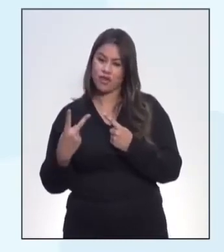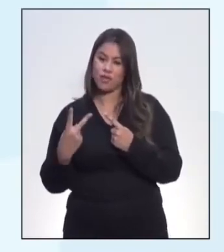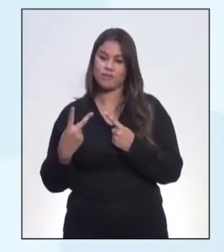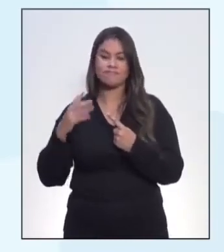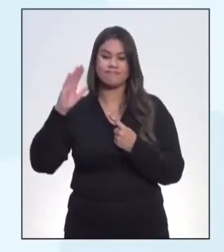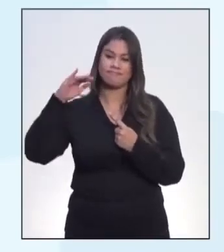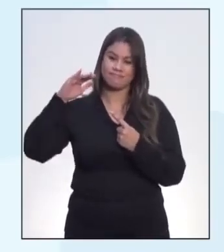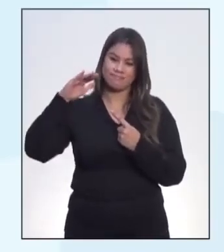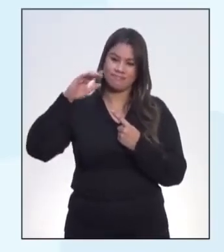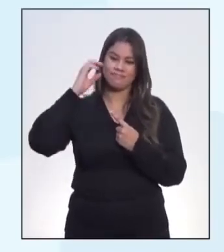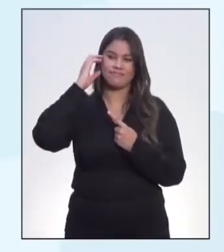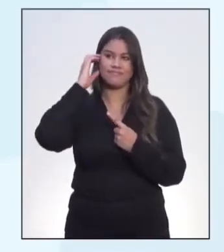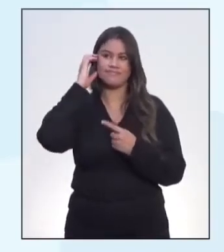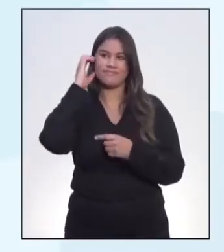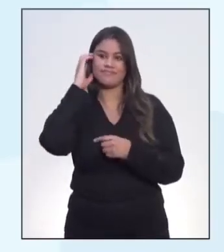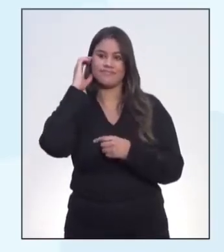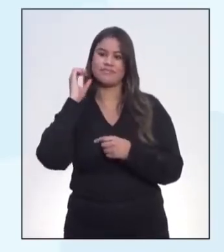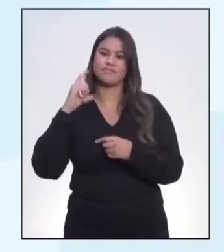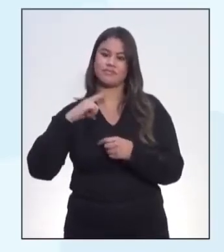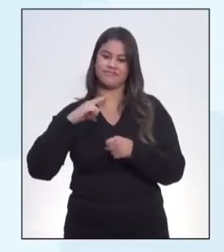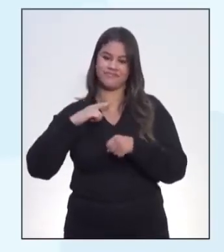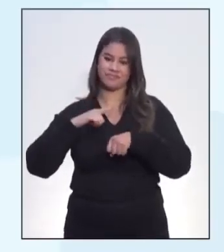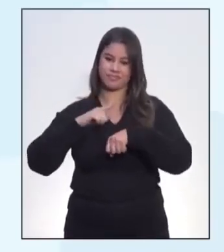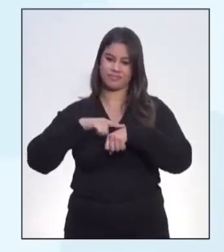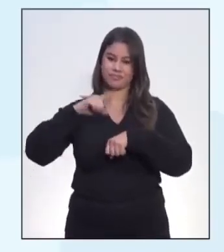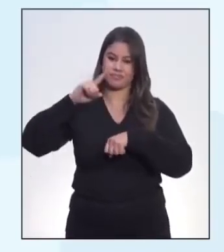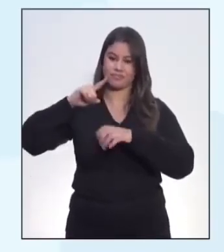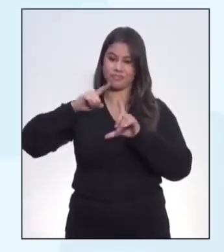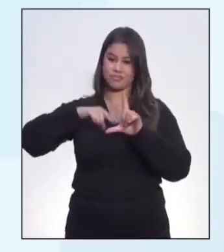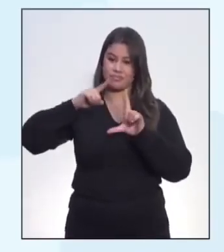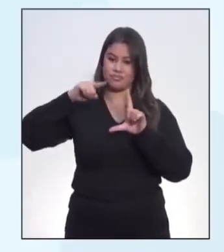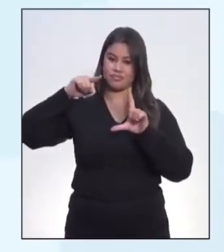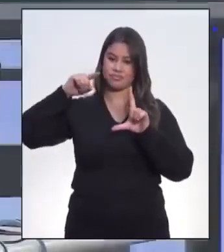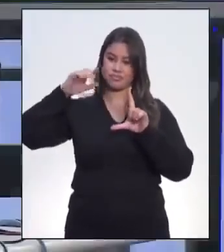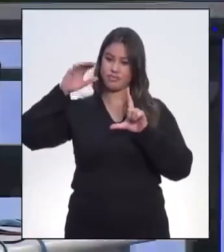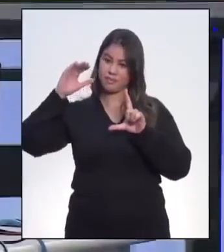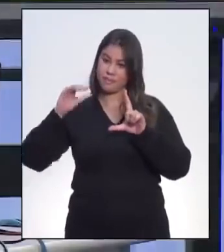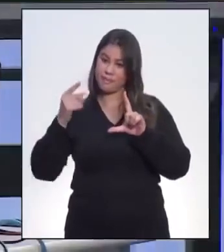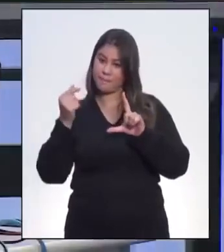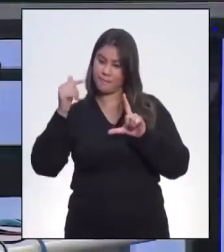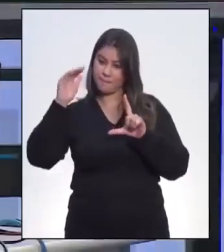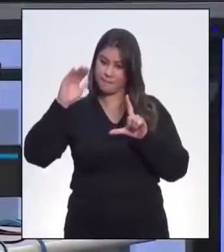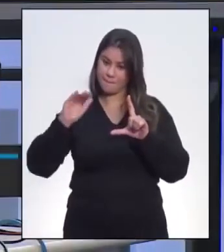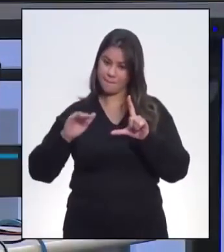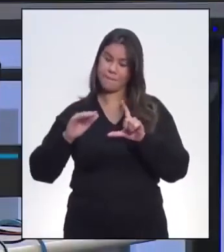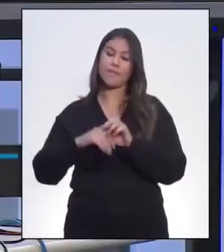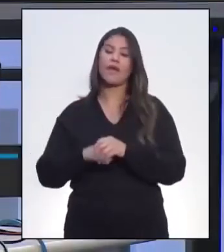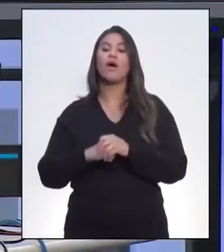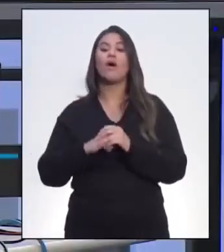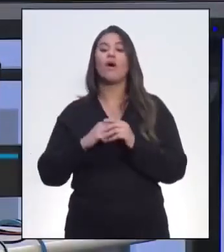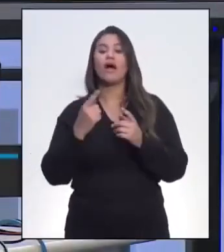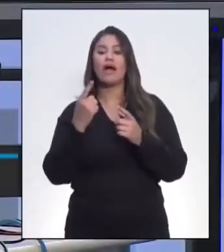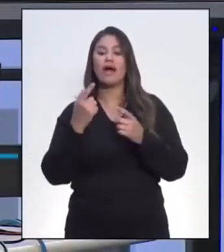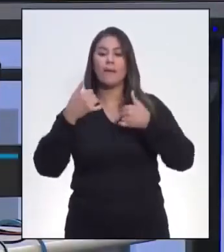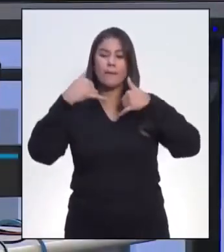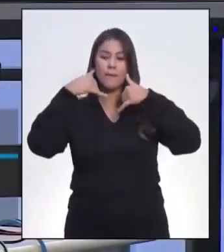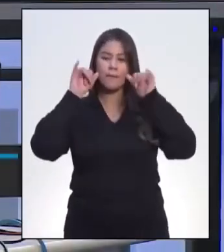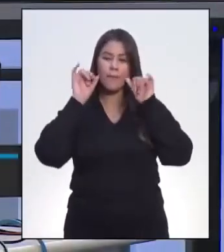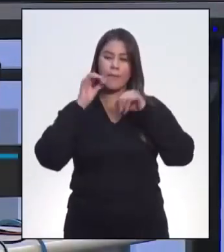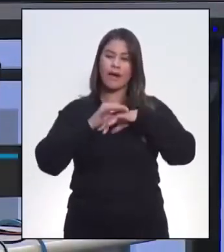teve alguns picos de alta de carne de frango de vaca, né? de boi, de carne bovina